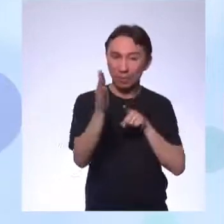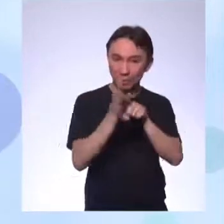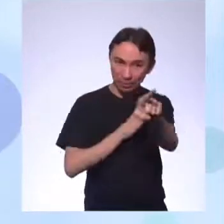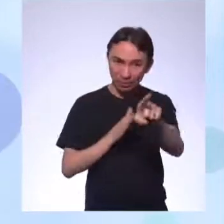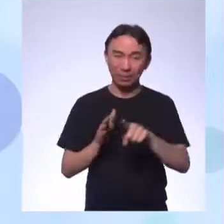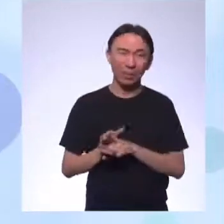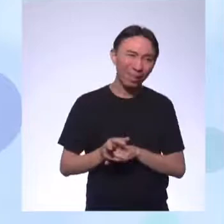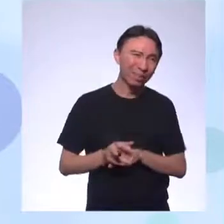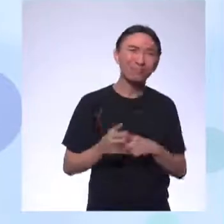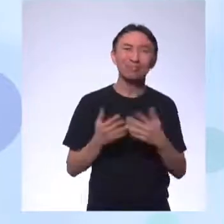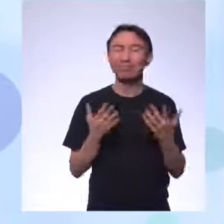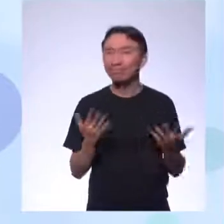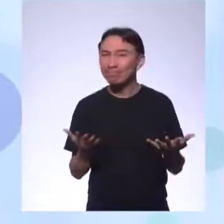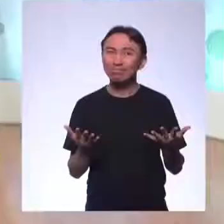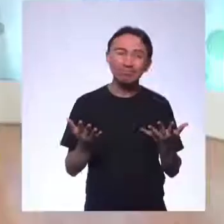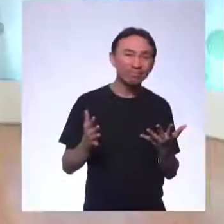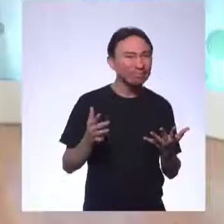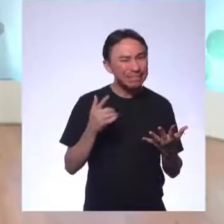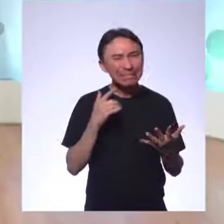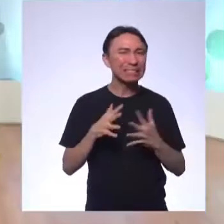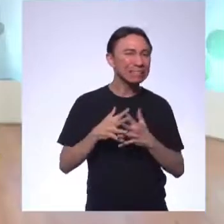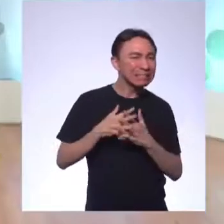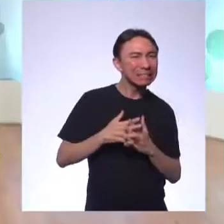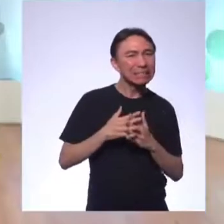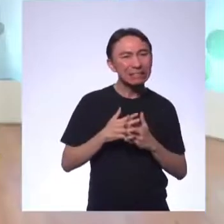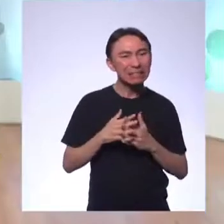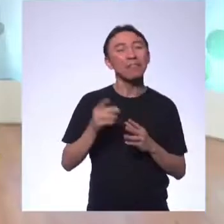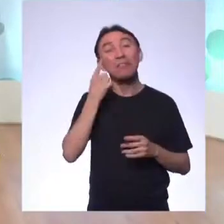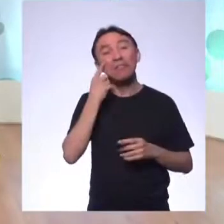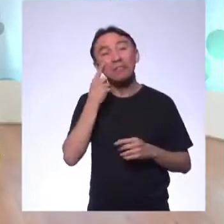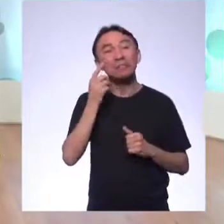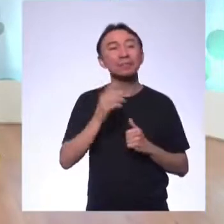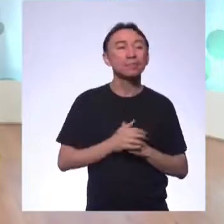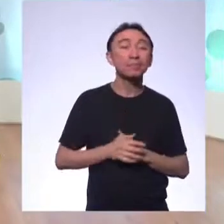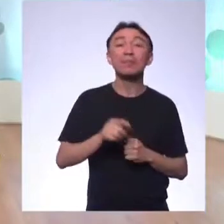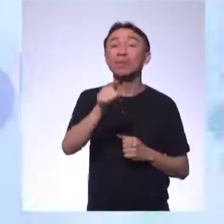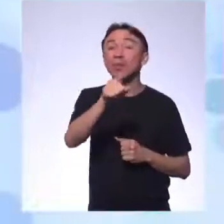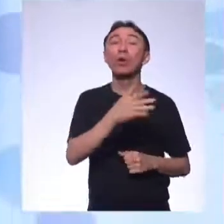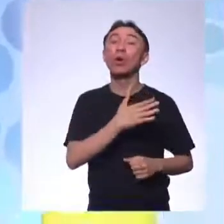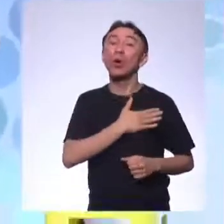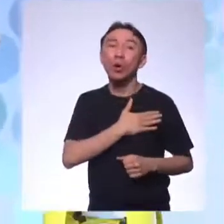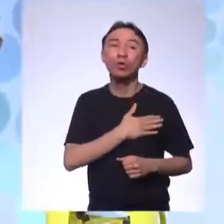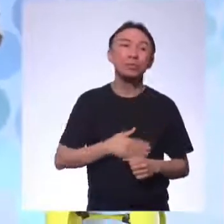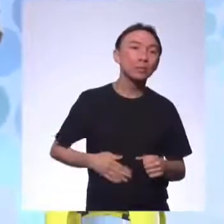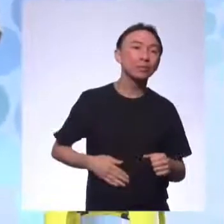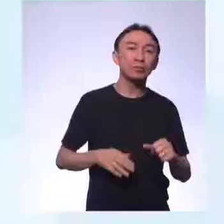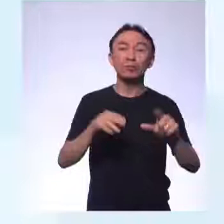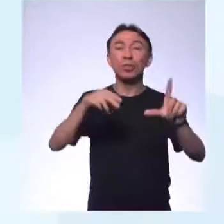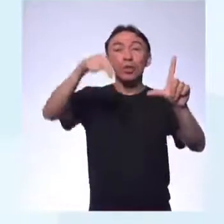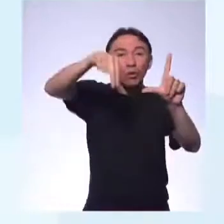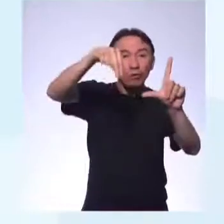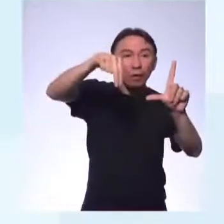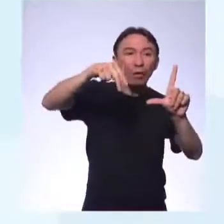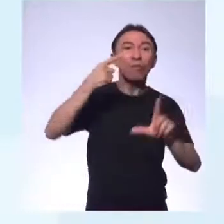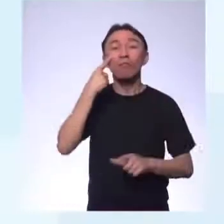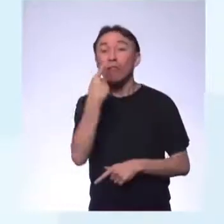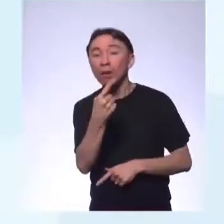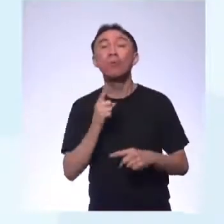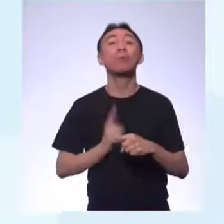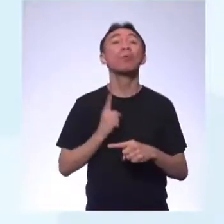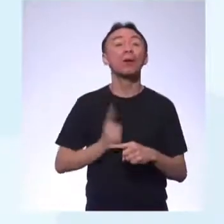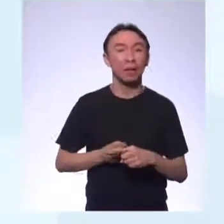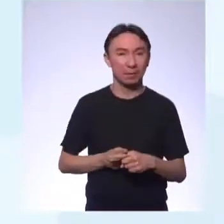um pouquinho complexa? Não. Vamos lá. Você gosta de assistir a novelas? Por quê?